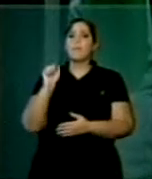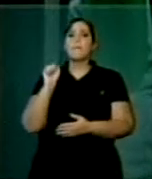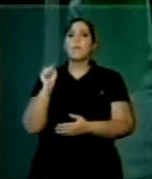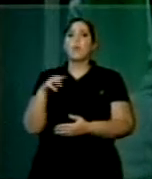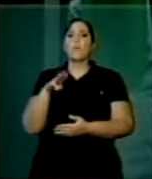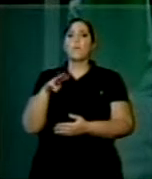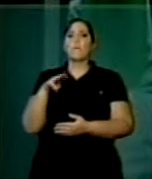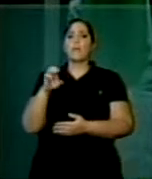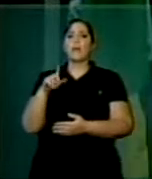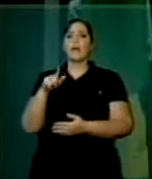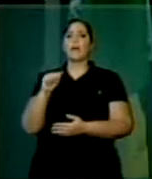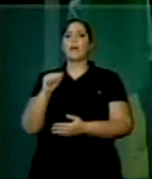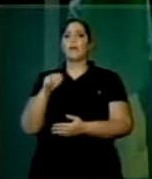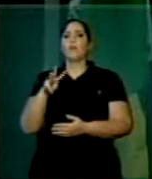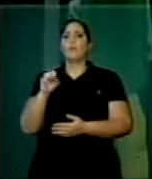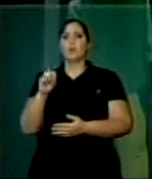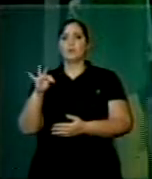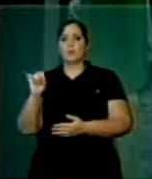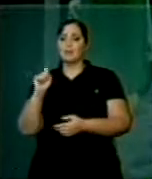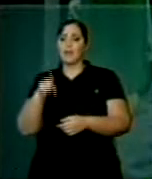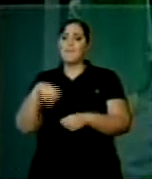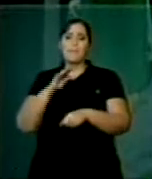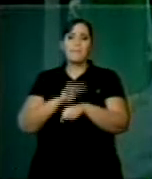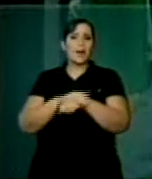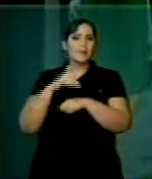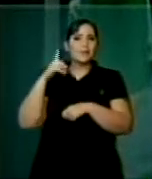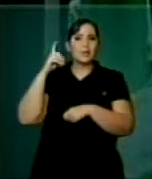mais complexos, é um dos mais